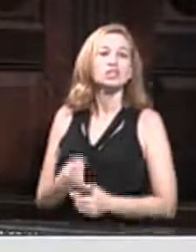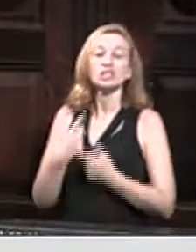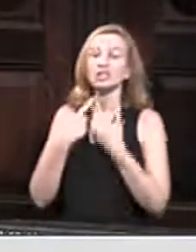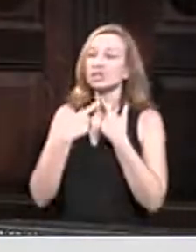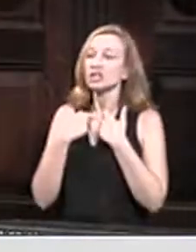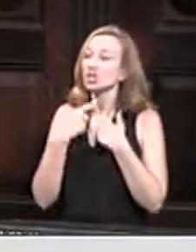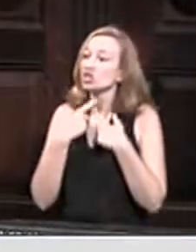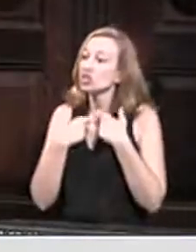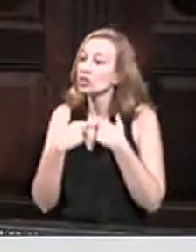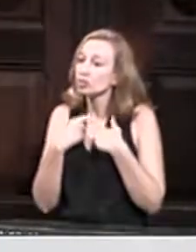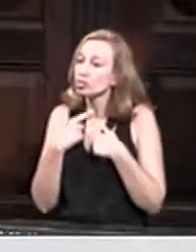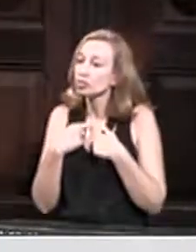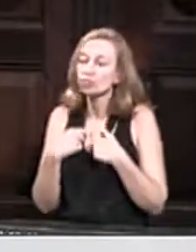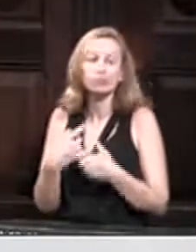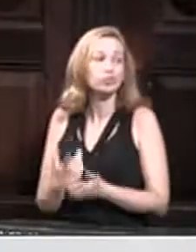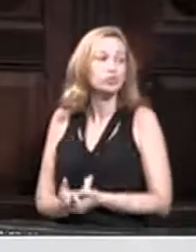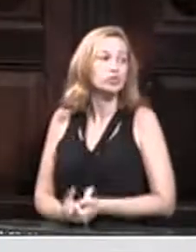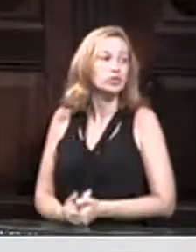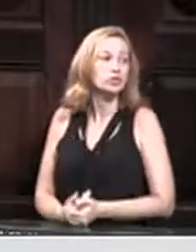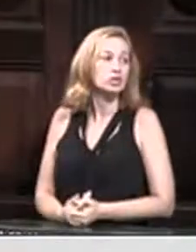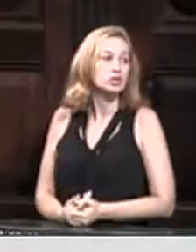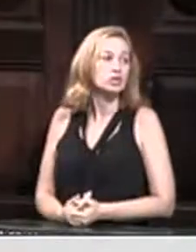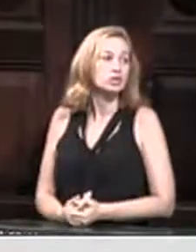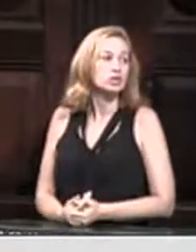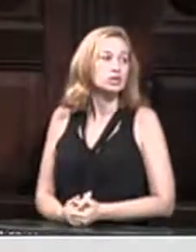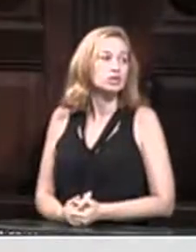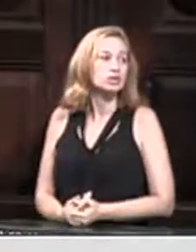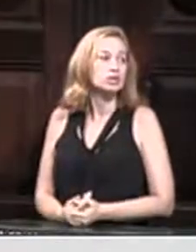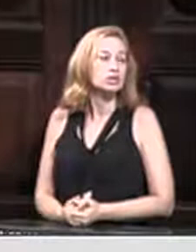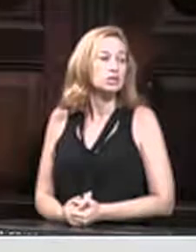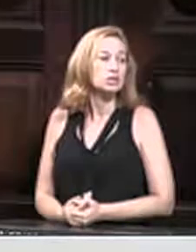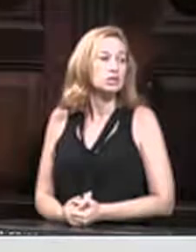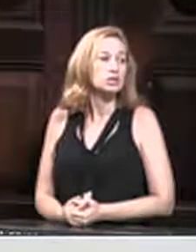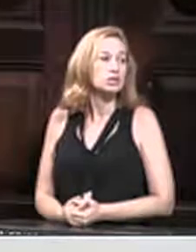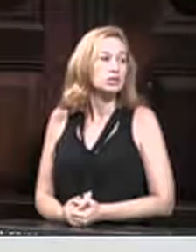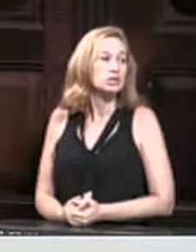sentido de definitivamente